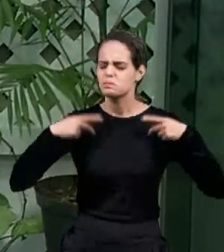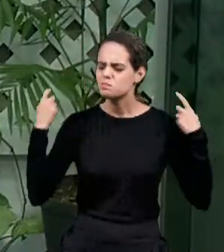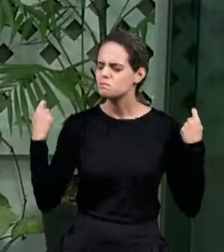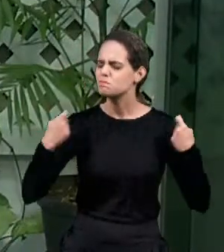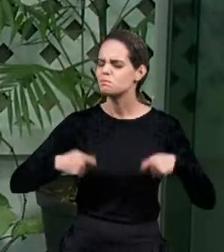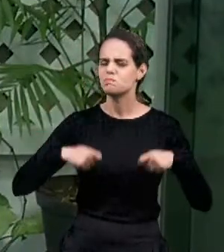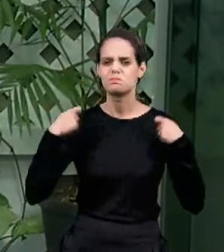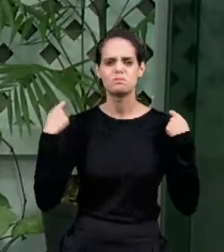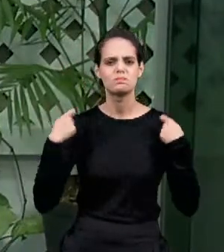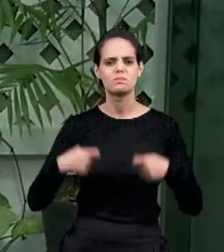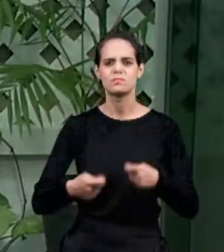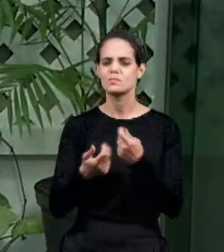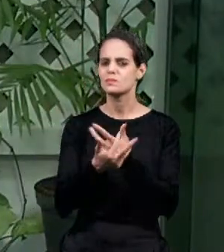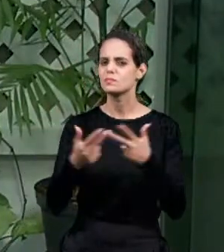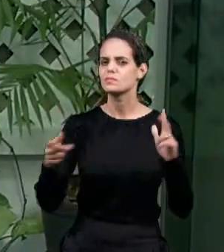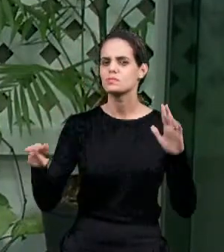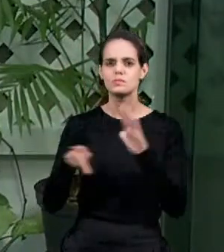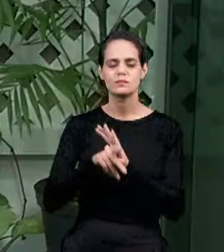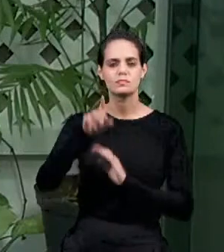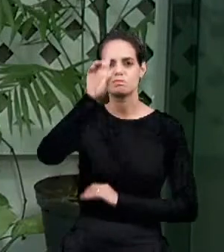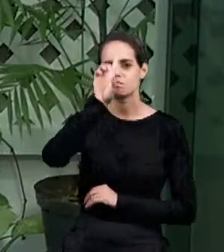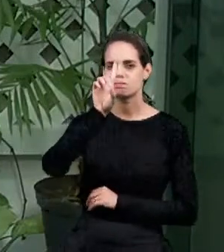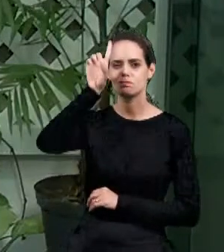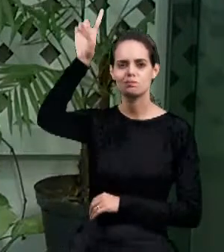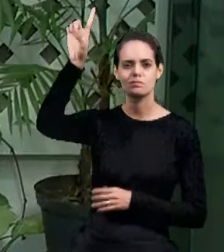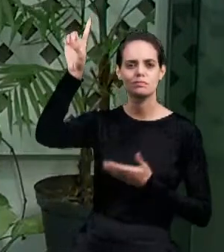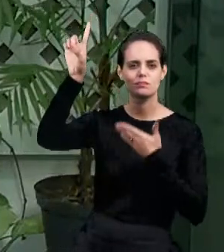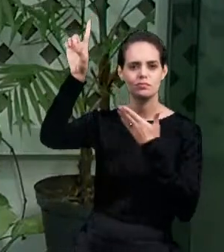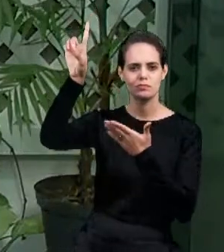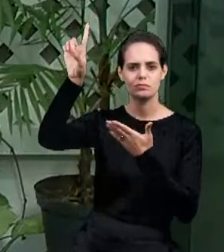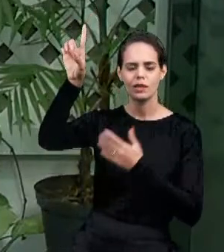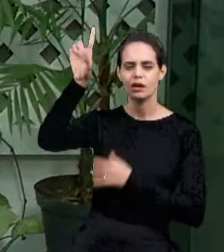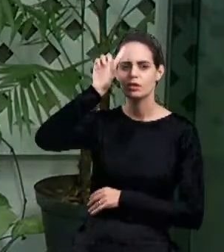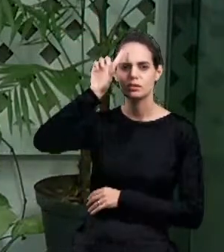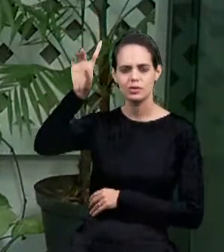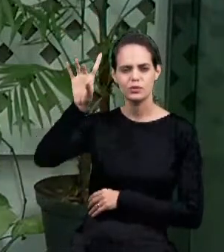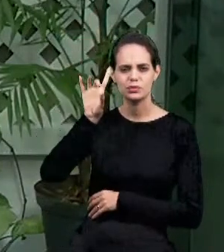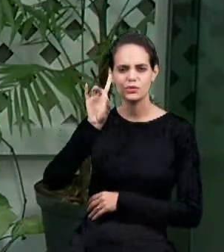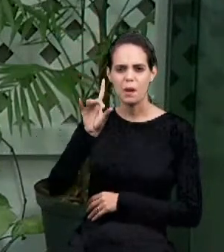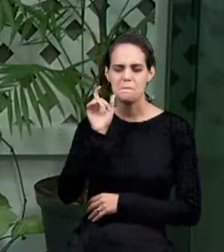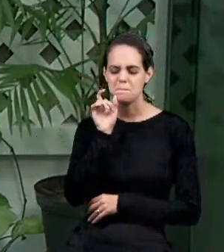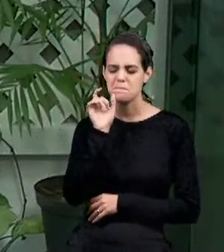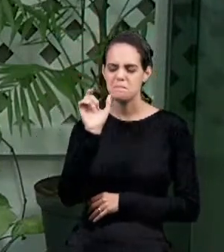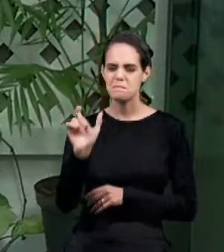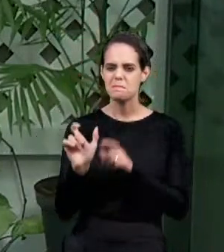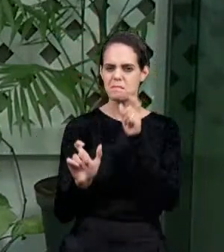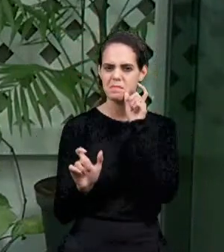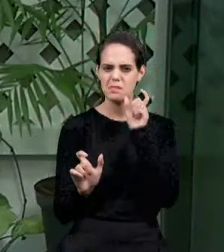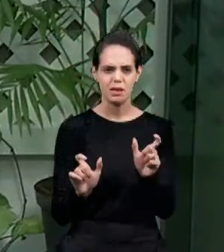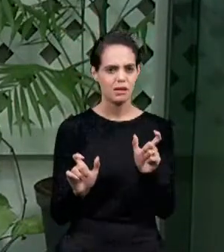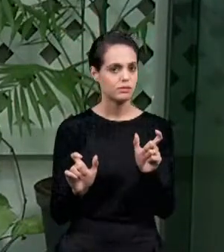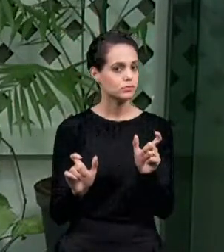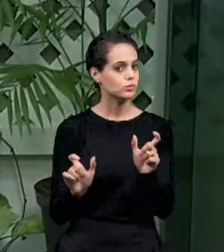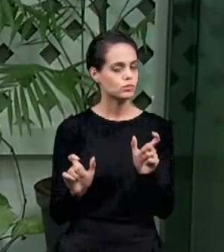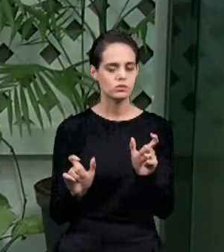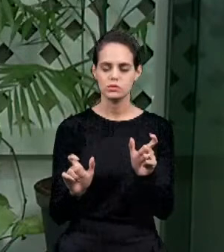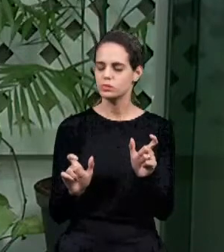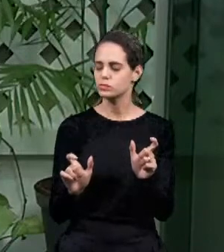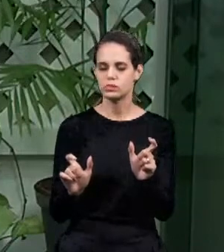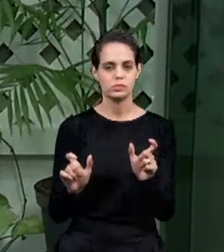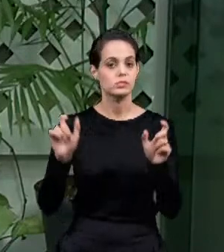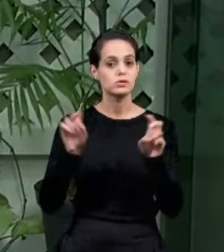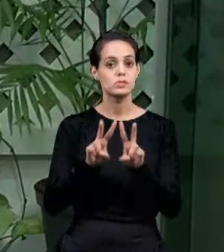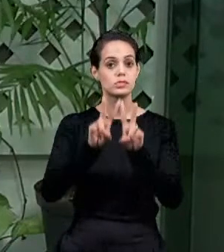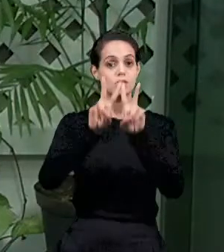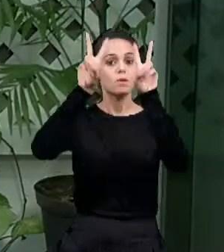nunca das coisas de Deus. E as coisas de Deus não são simplesmente palavras aqui. São aspectos, são assuntos,